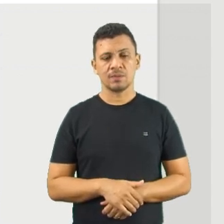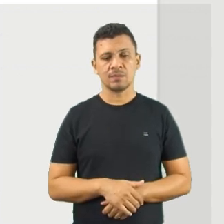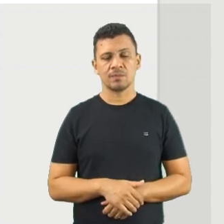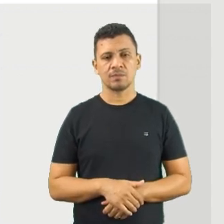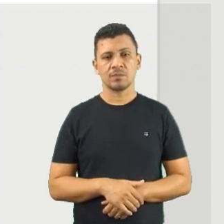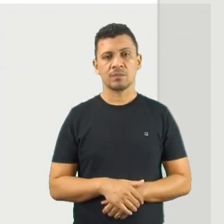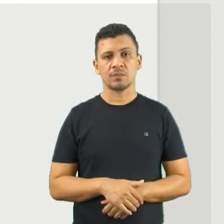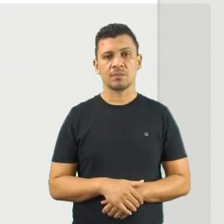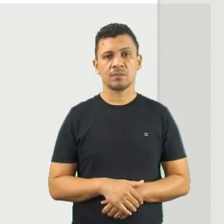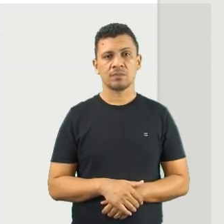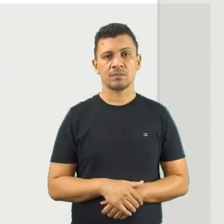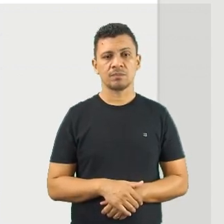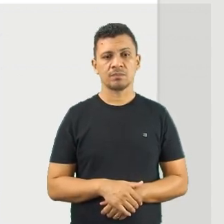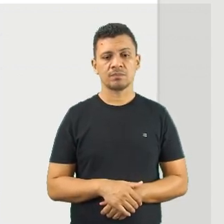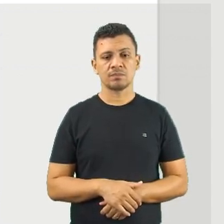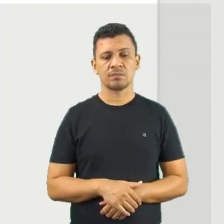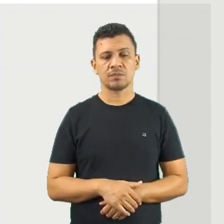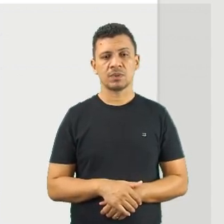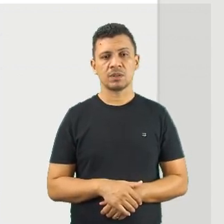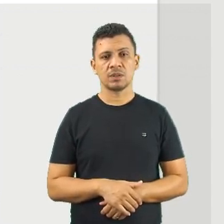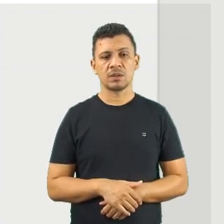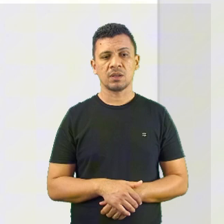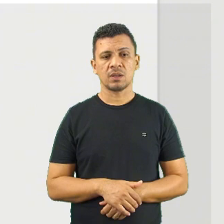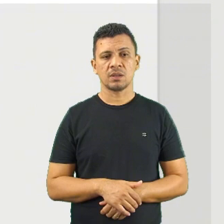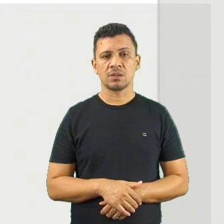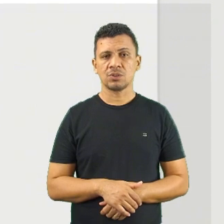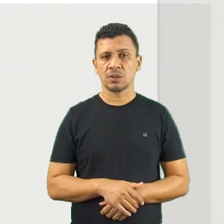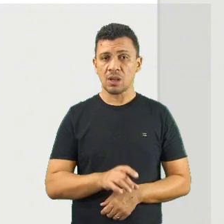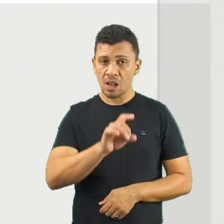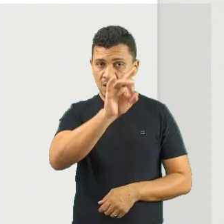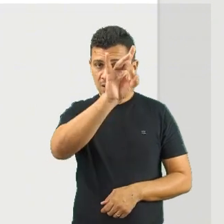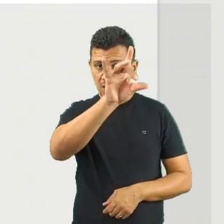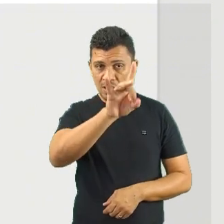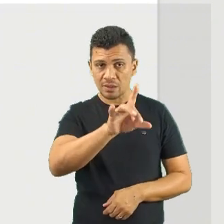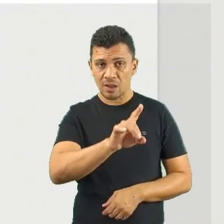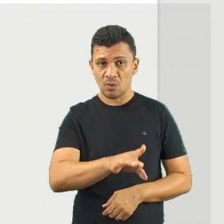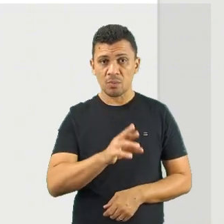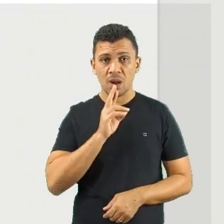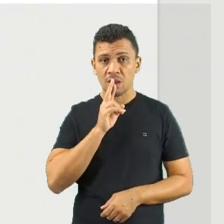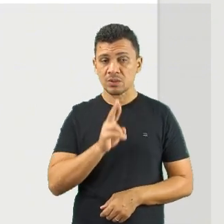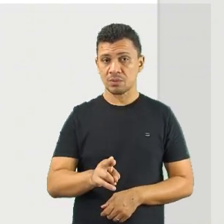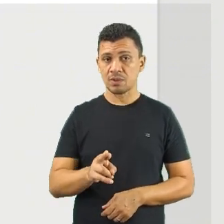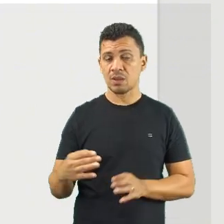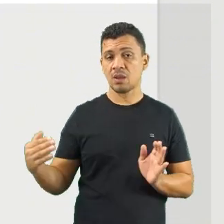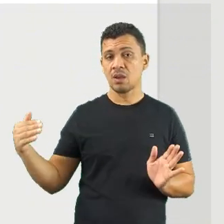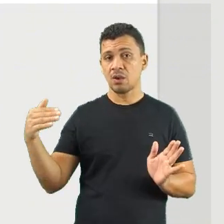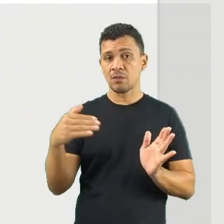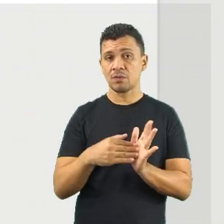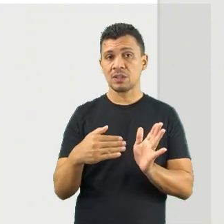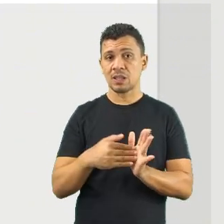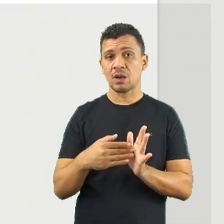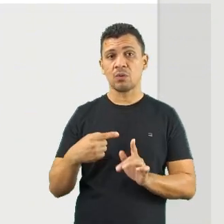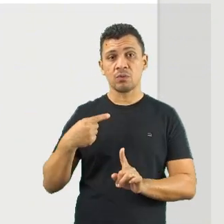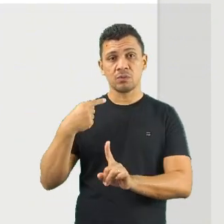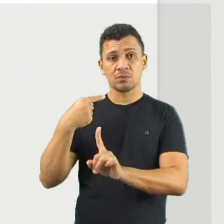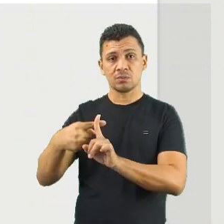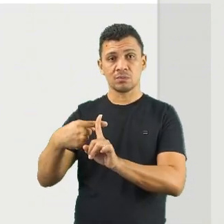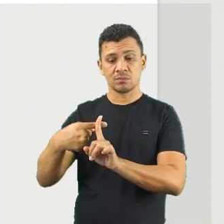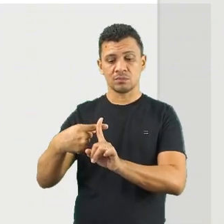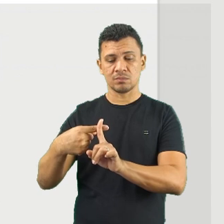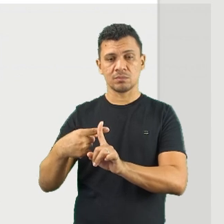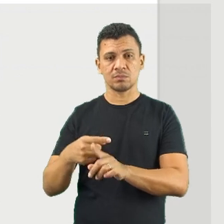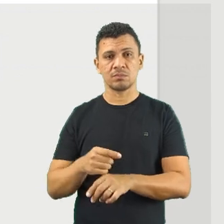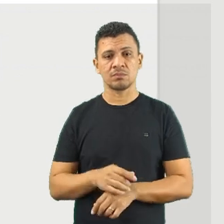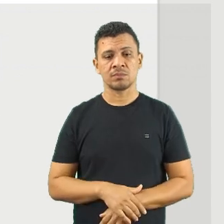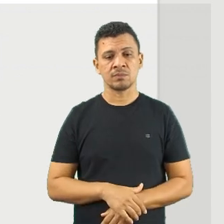de resolver cada uma e no final fazer o processo de soma, tá? Então vamos lá,